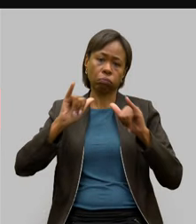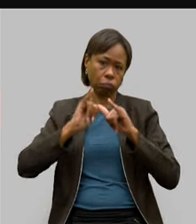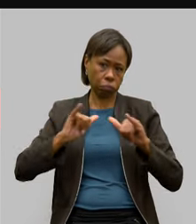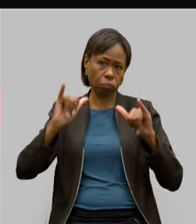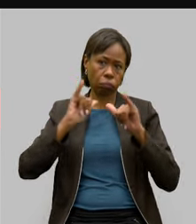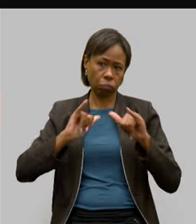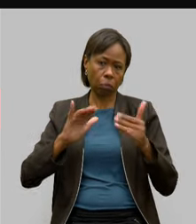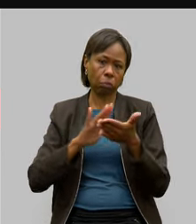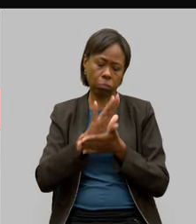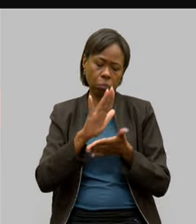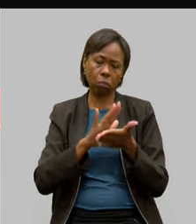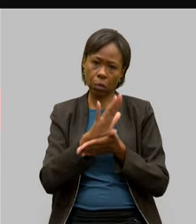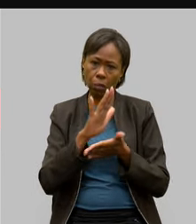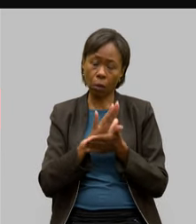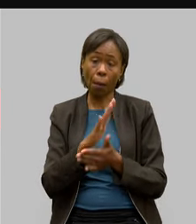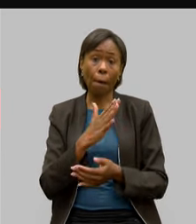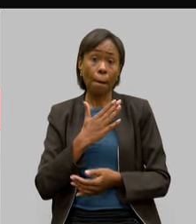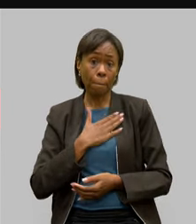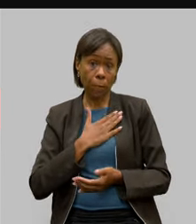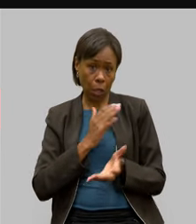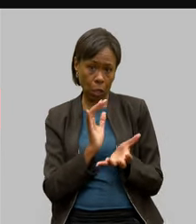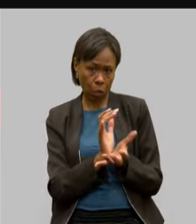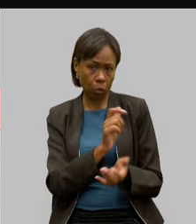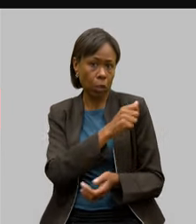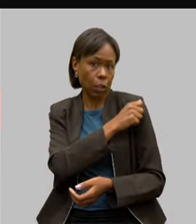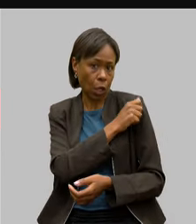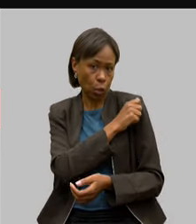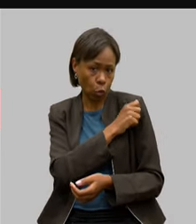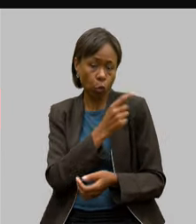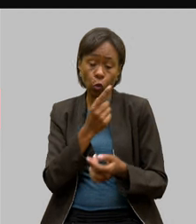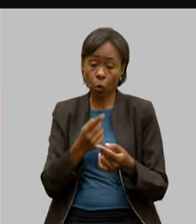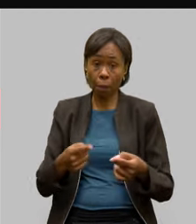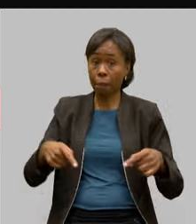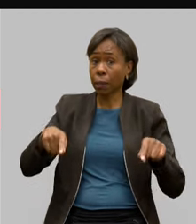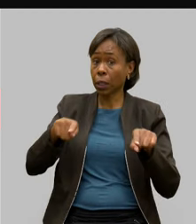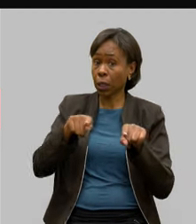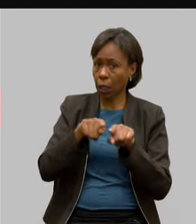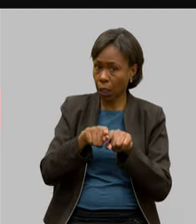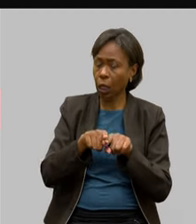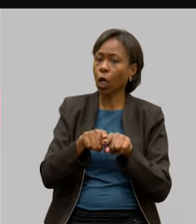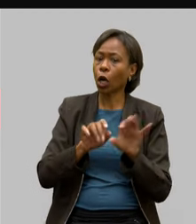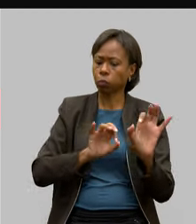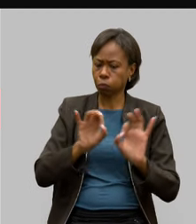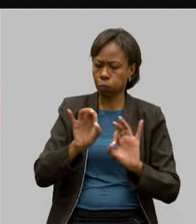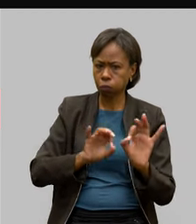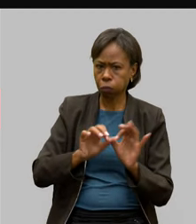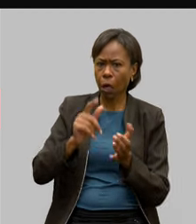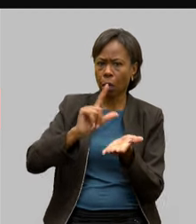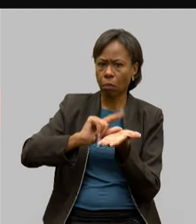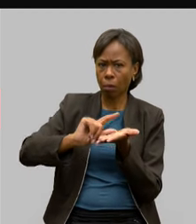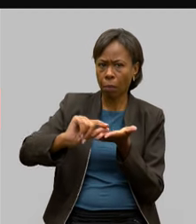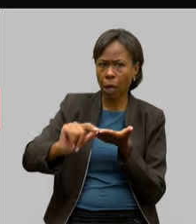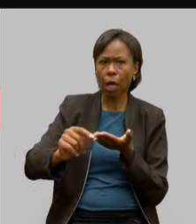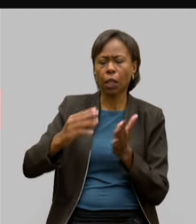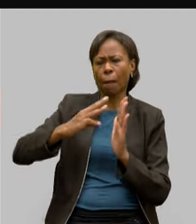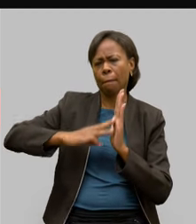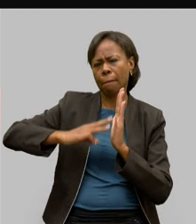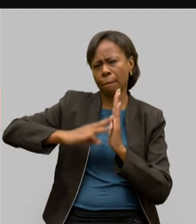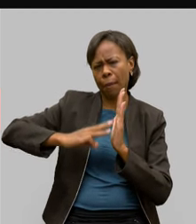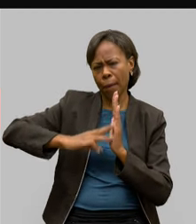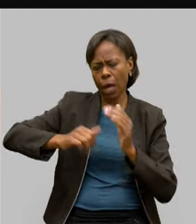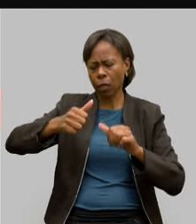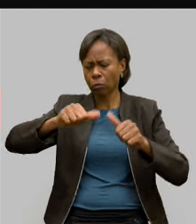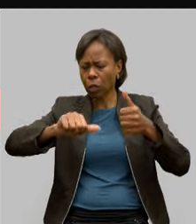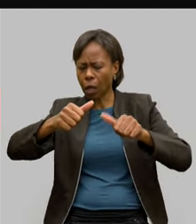com meus alunos com a minha parceria a gente tem publicado os artigos então validação de método analítico eh eh